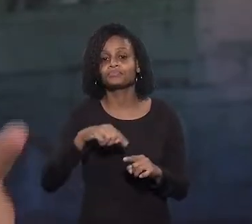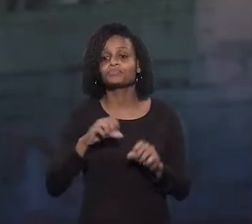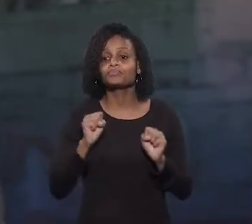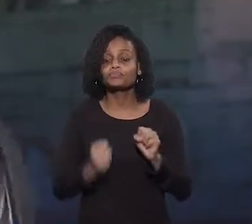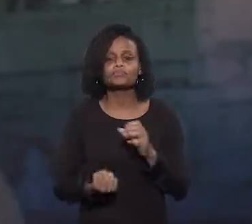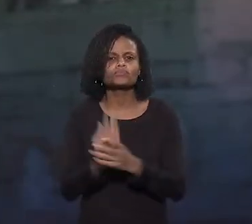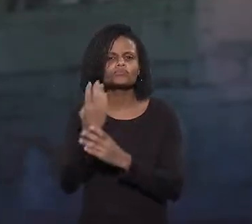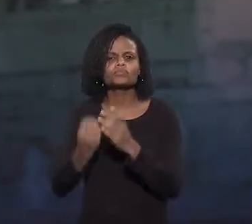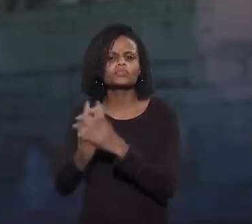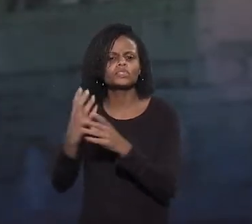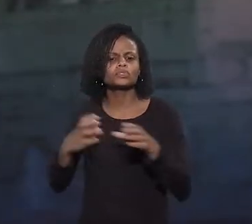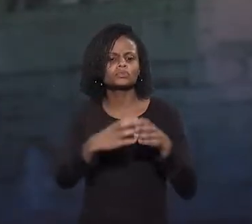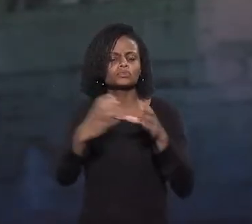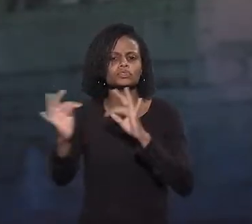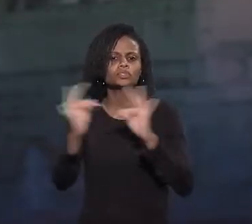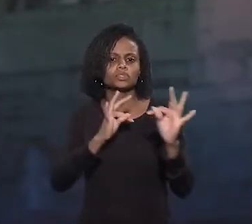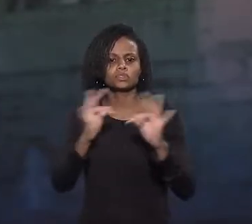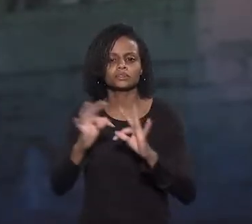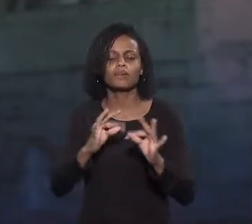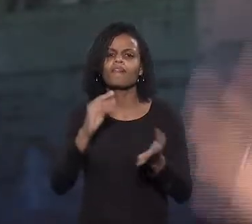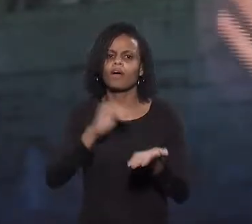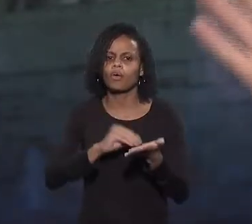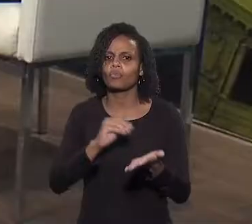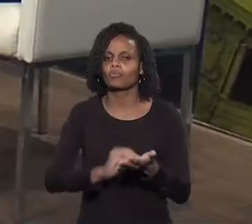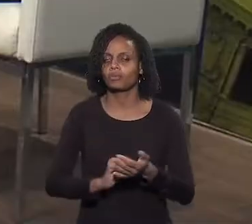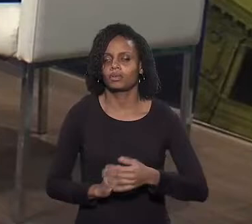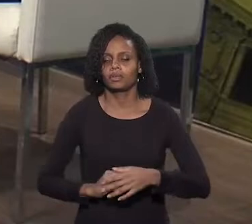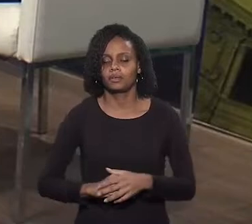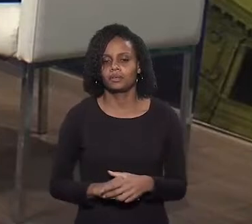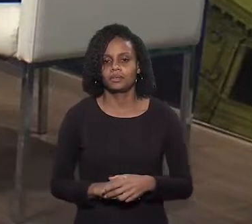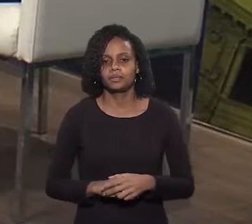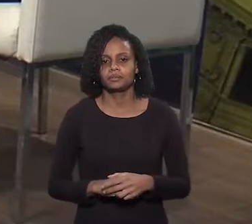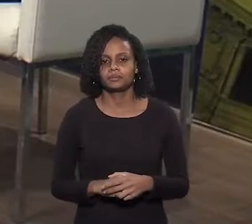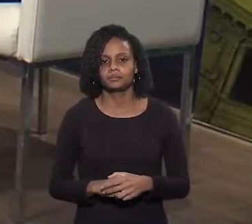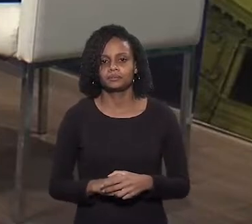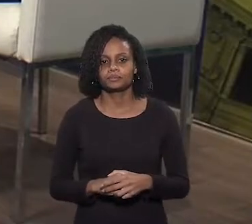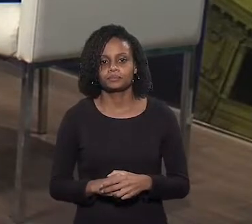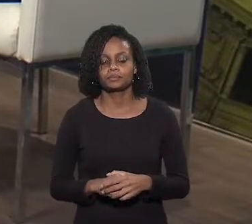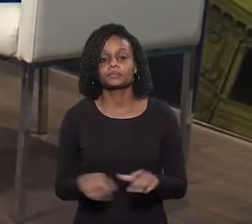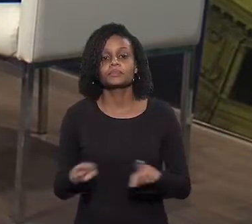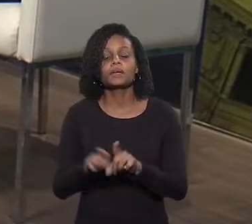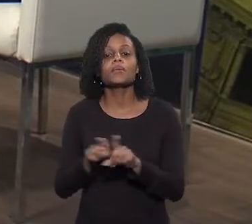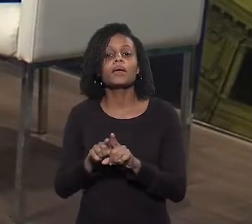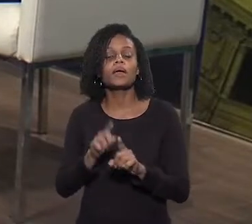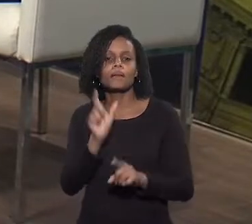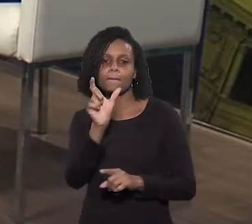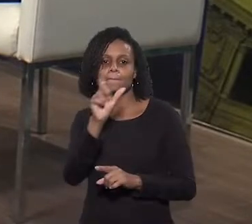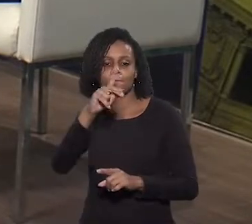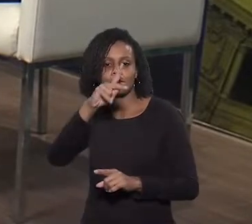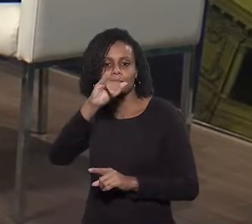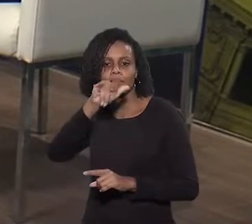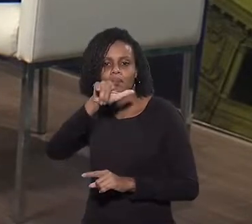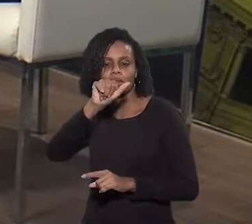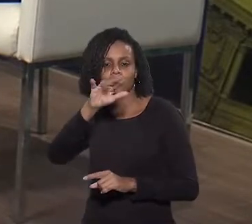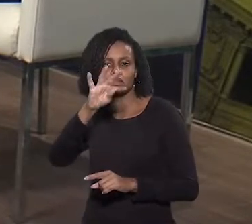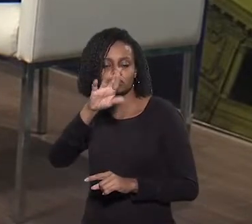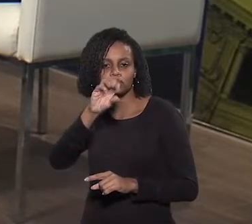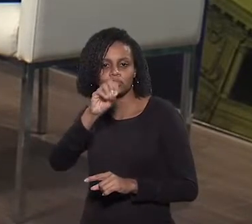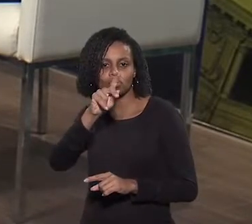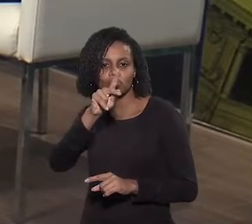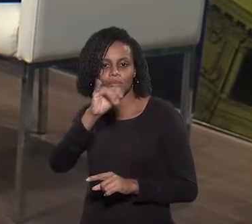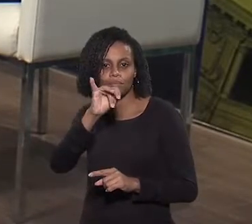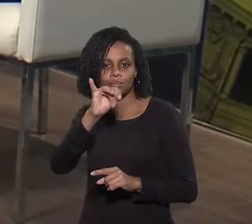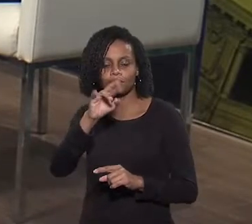muita comunidade, ainda vai faltar comunidade para tratar esse povo. Agora, pegando o gancho do que o senhor falou, das pilantrópicas, que a gente já imagina que são